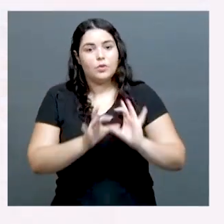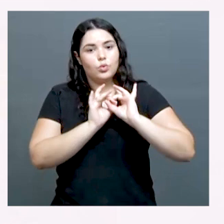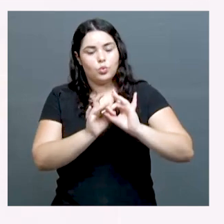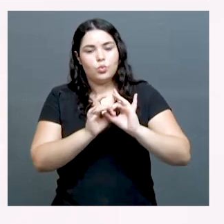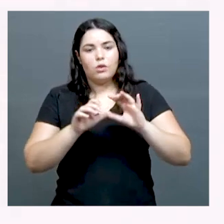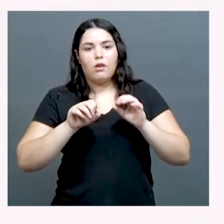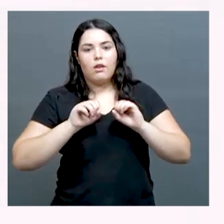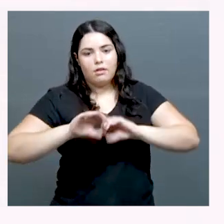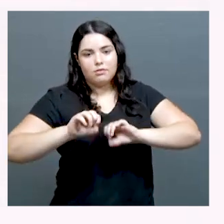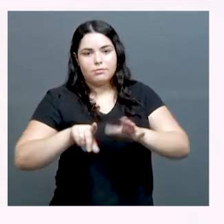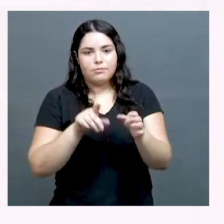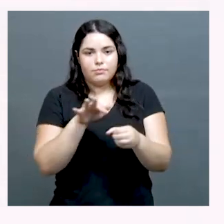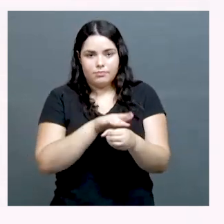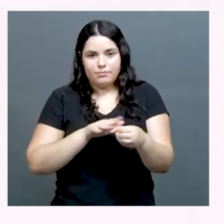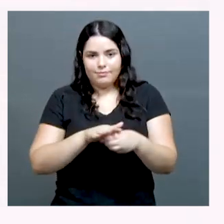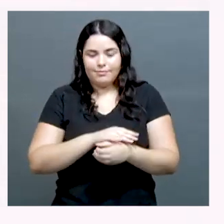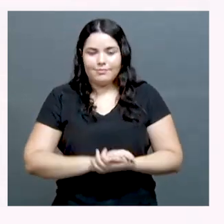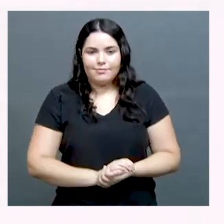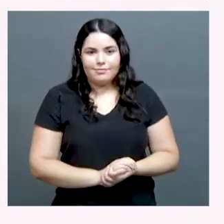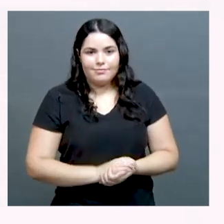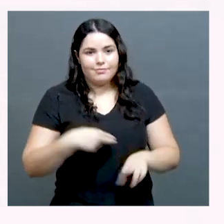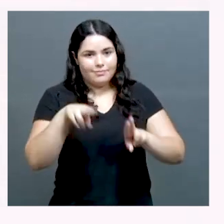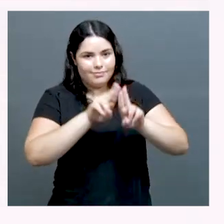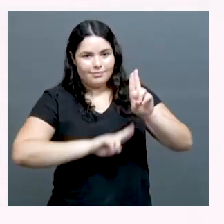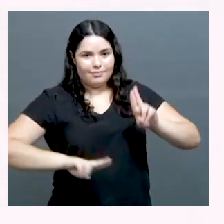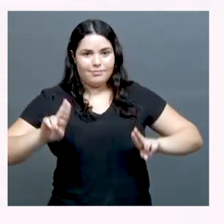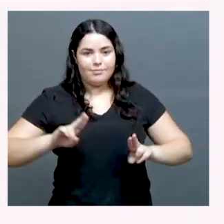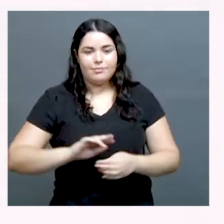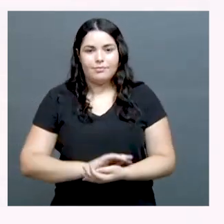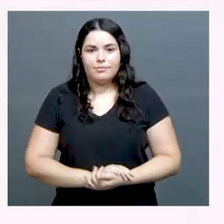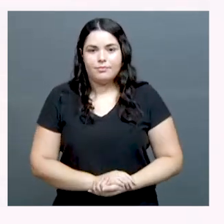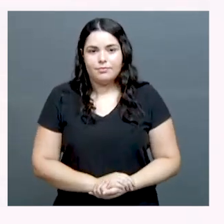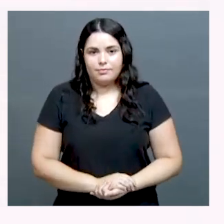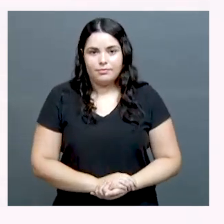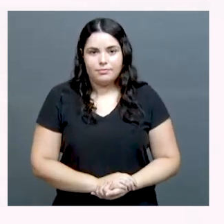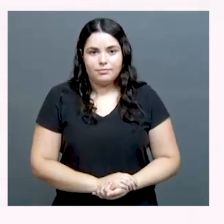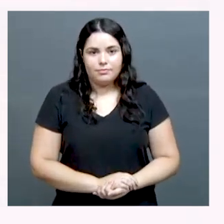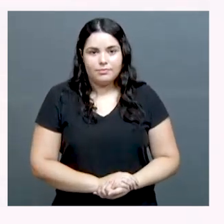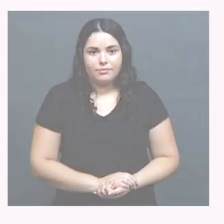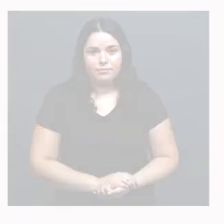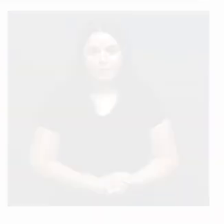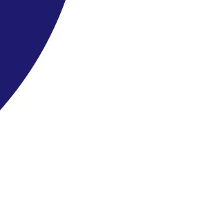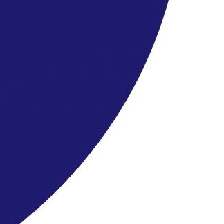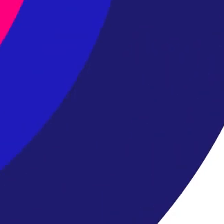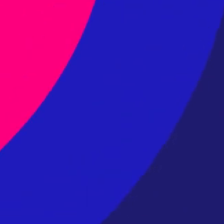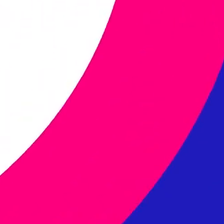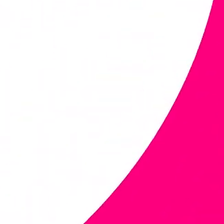qualidade aliado a ensino e extensão. Universidade Federal de Uberlândia.